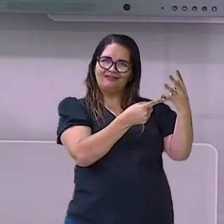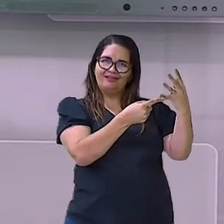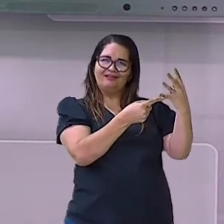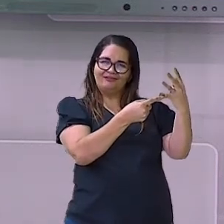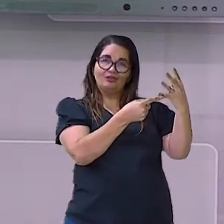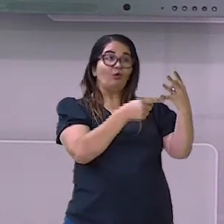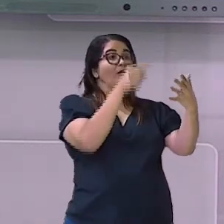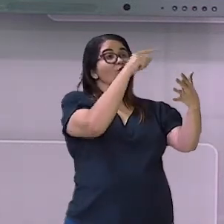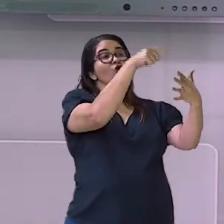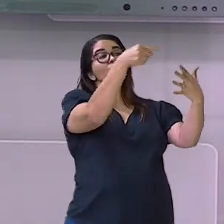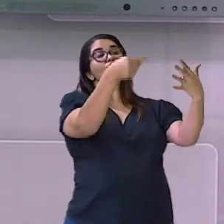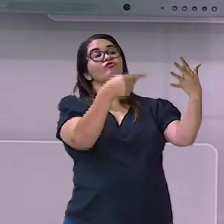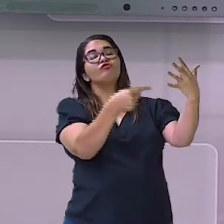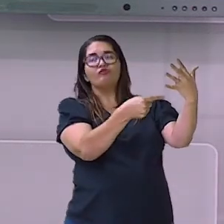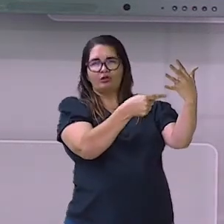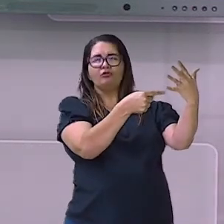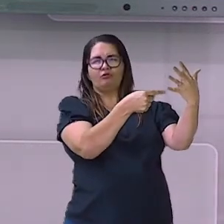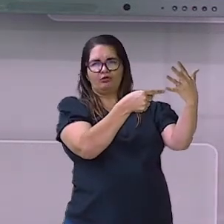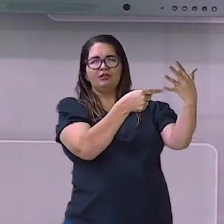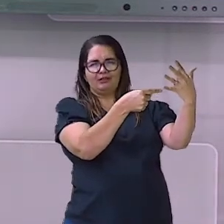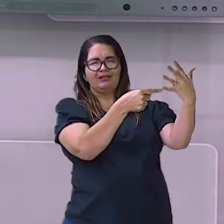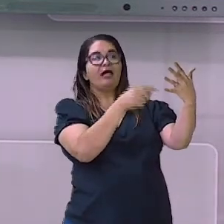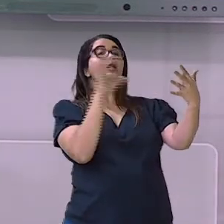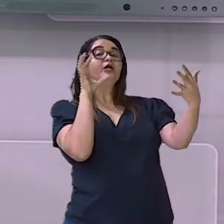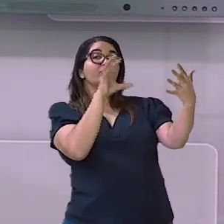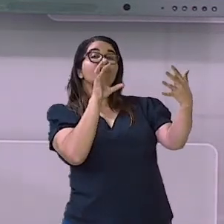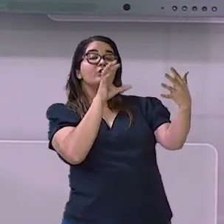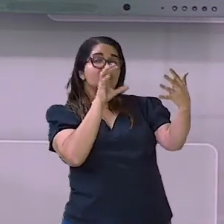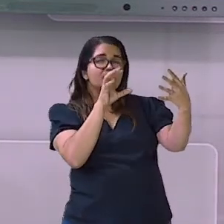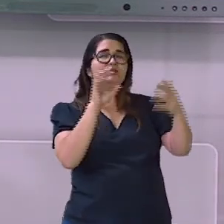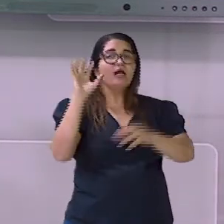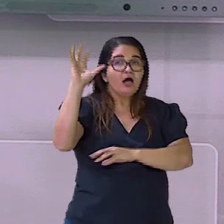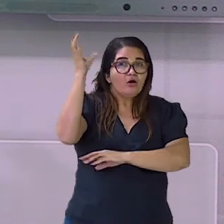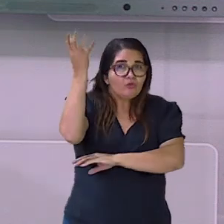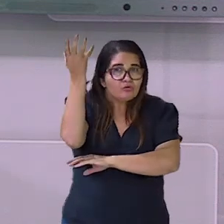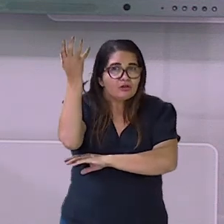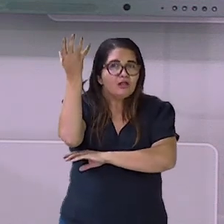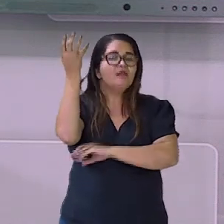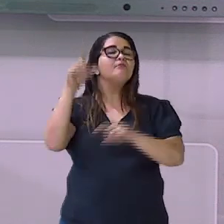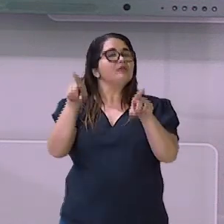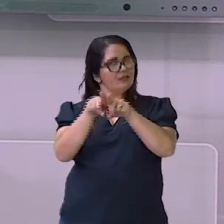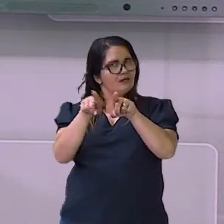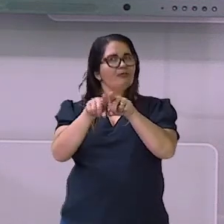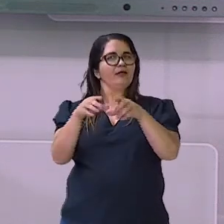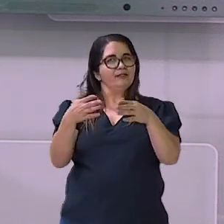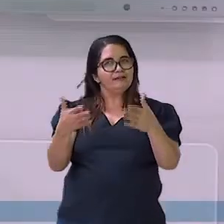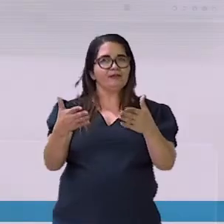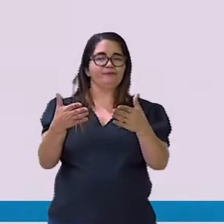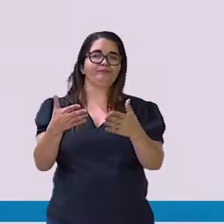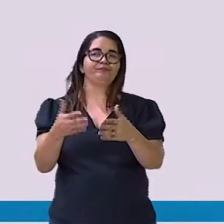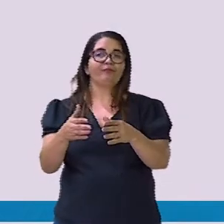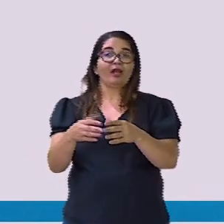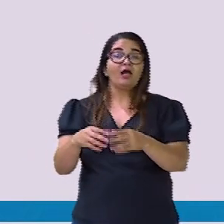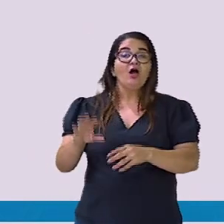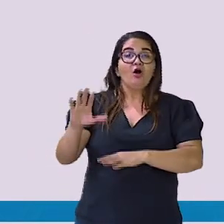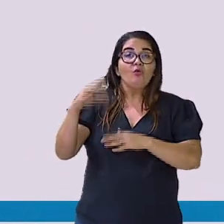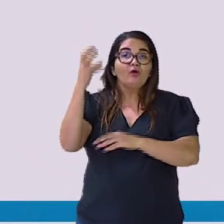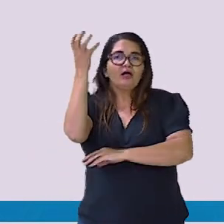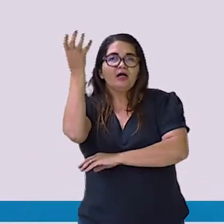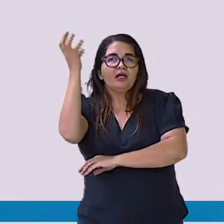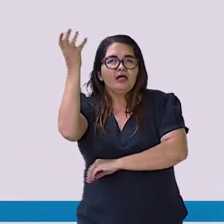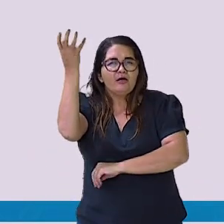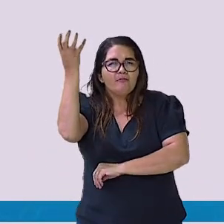a principal característica desse clima. E clima Clima frio, próprio das